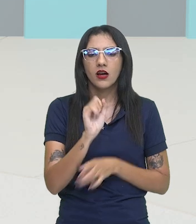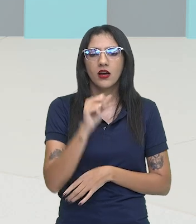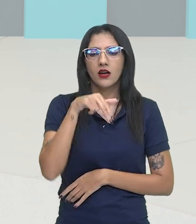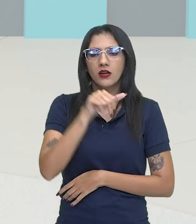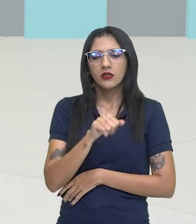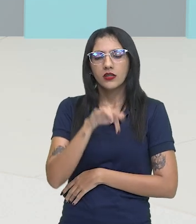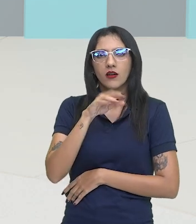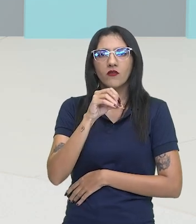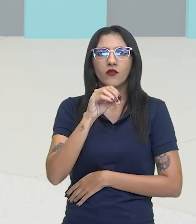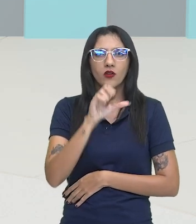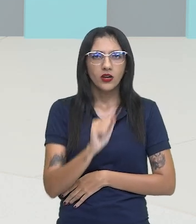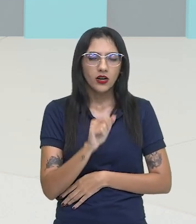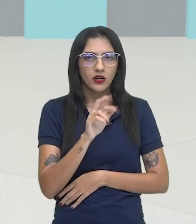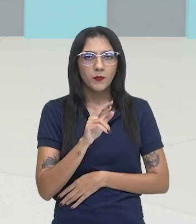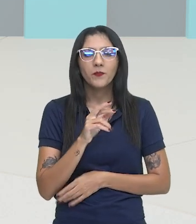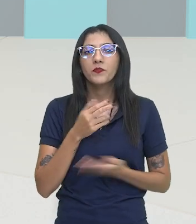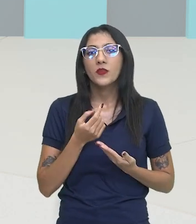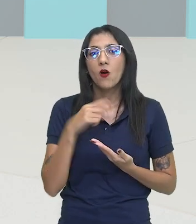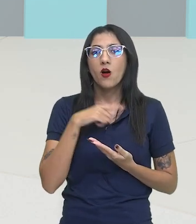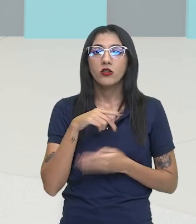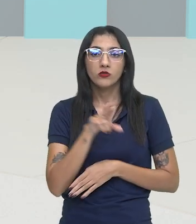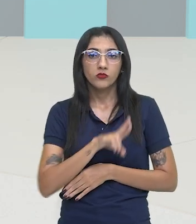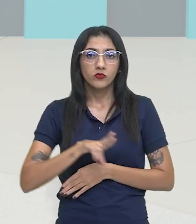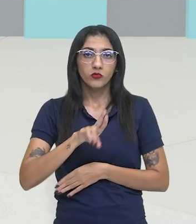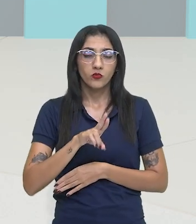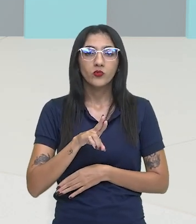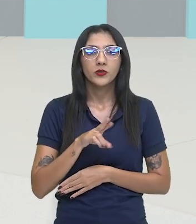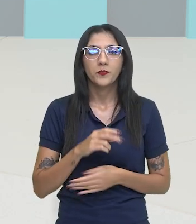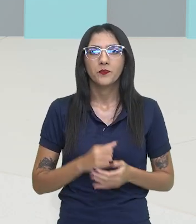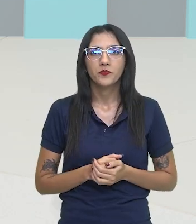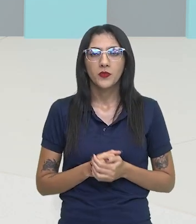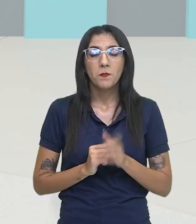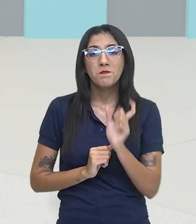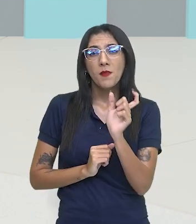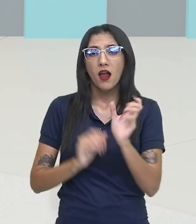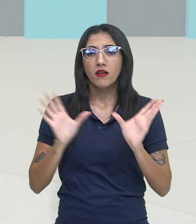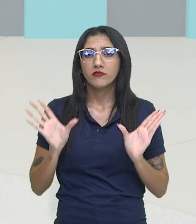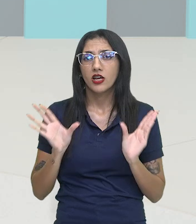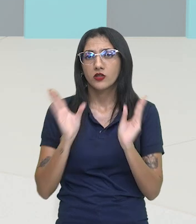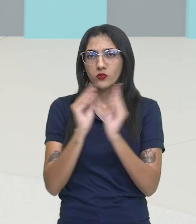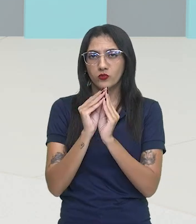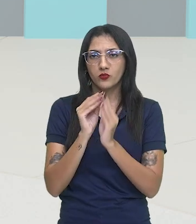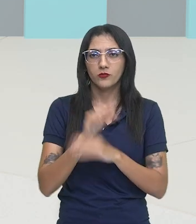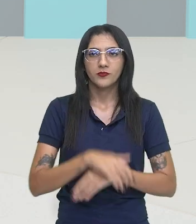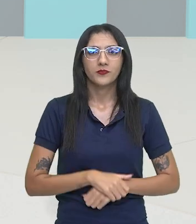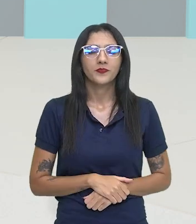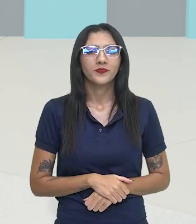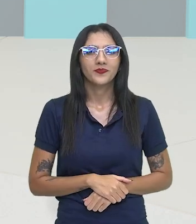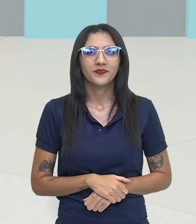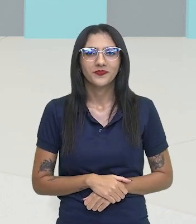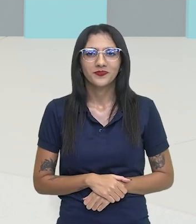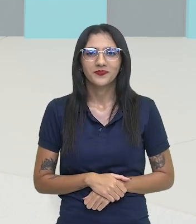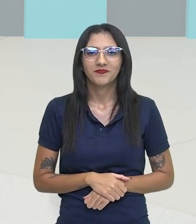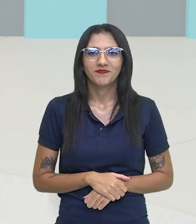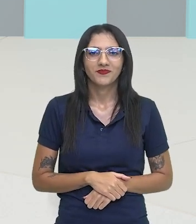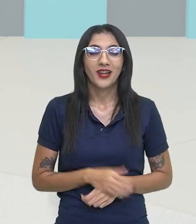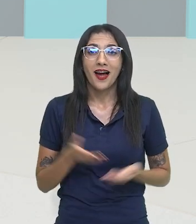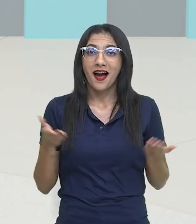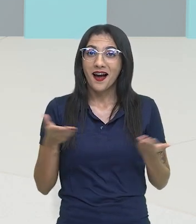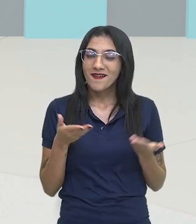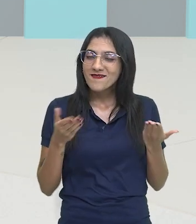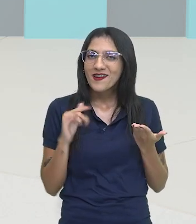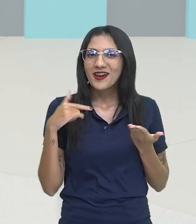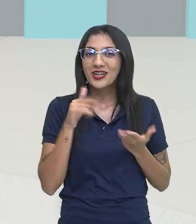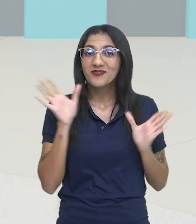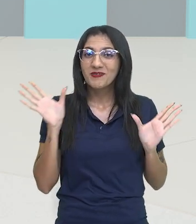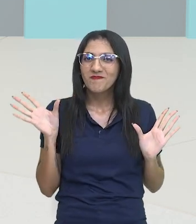coesão dentro da anáfora, é o uso da palavra síntese, tá bom? E agora a gente vai fazer uma síntese do que nós